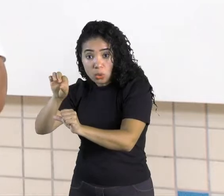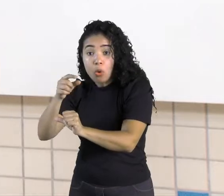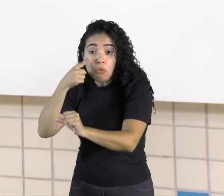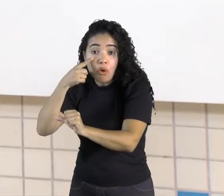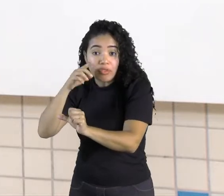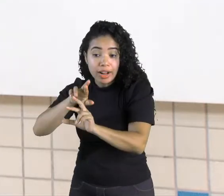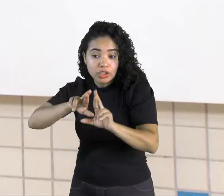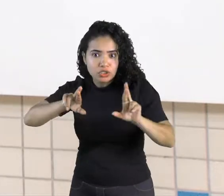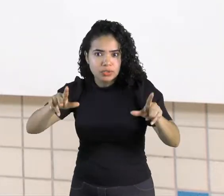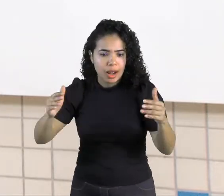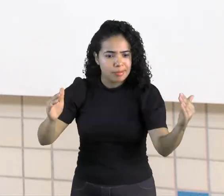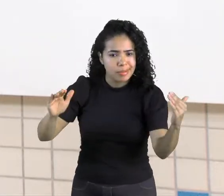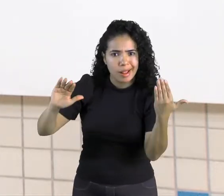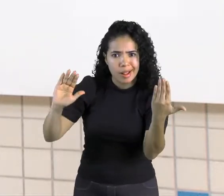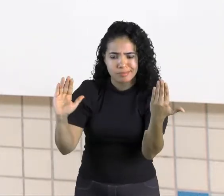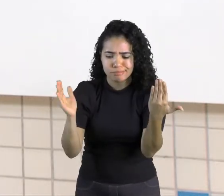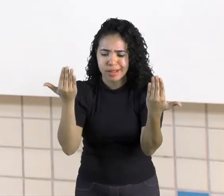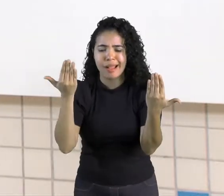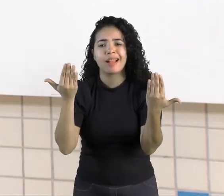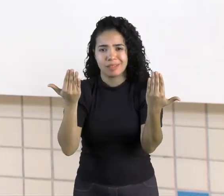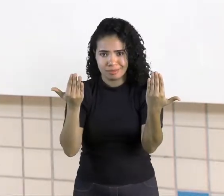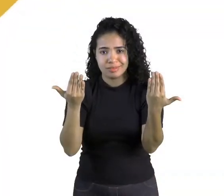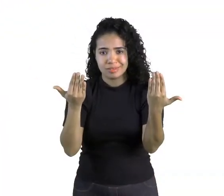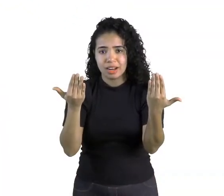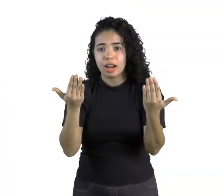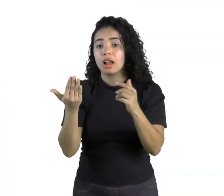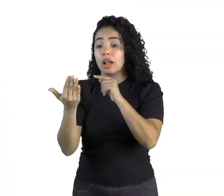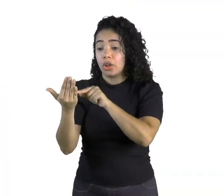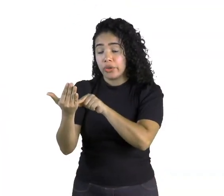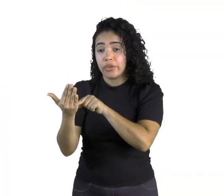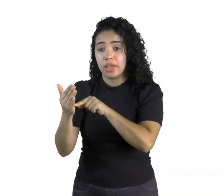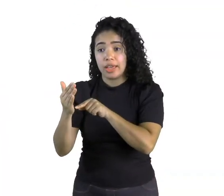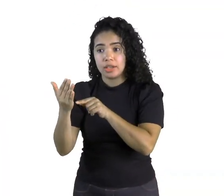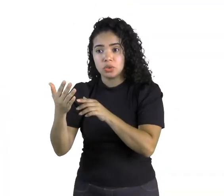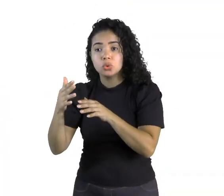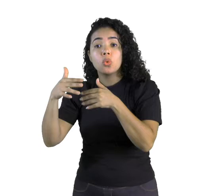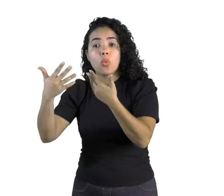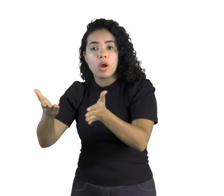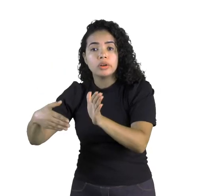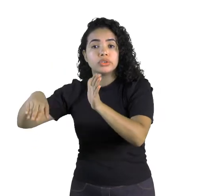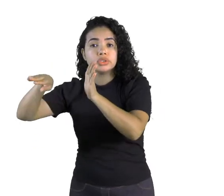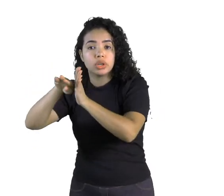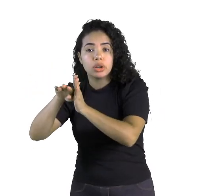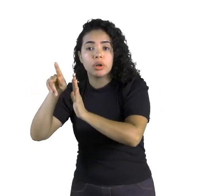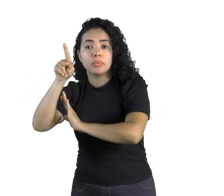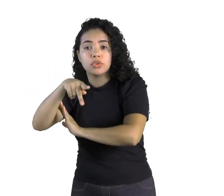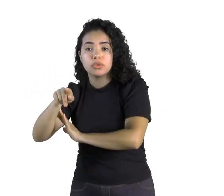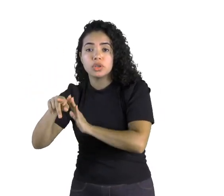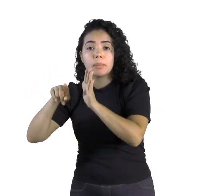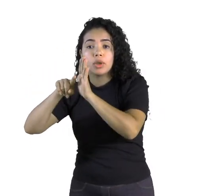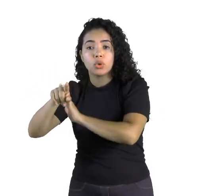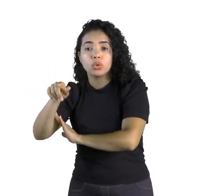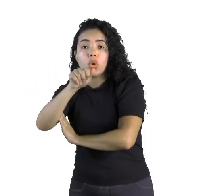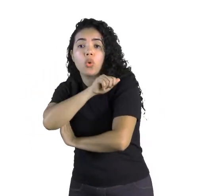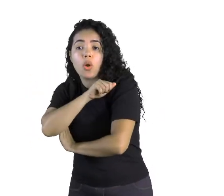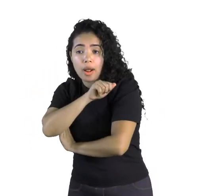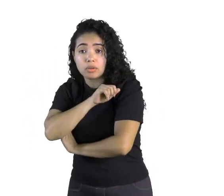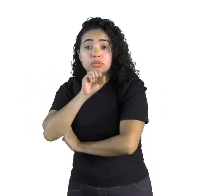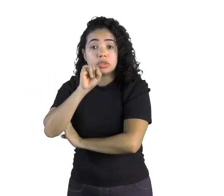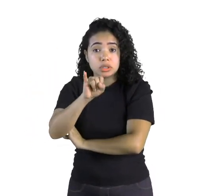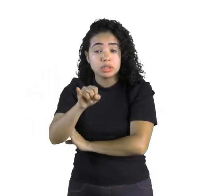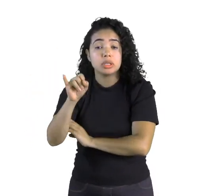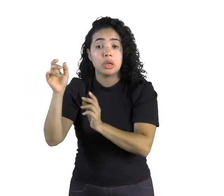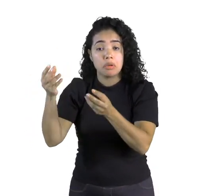fica. Aí vocês acompanhem aí, olha só. Quando chegou, vírgula, a professora perguntou aos alunos se